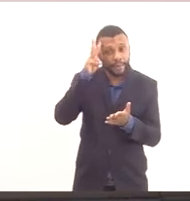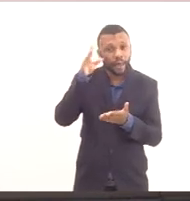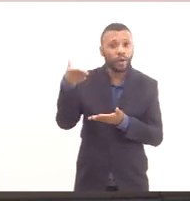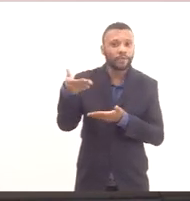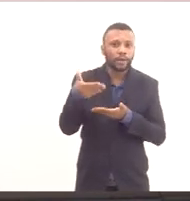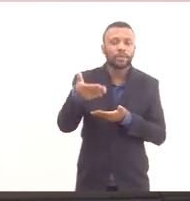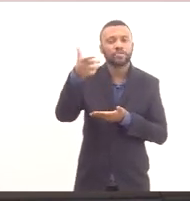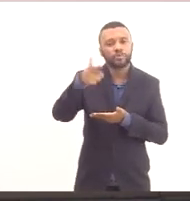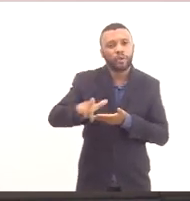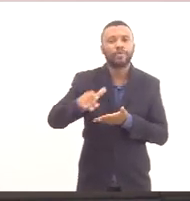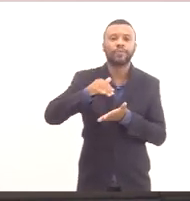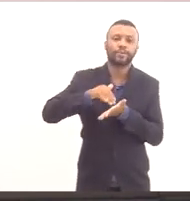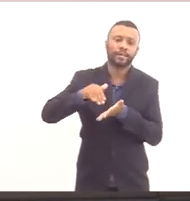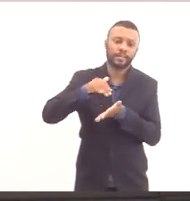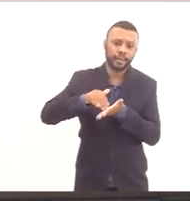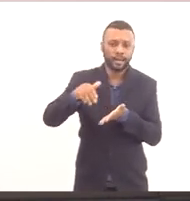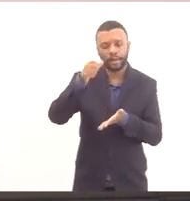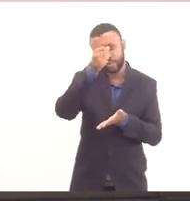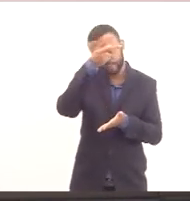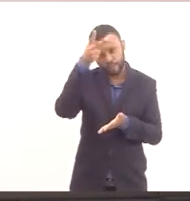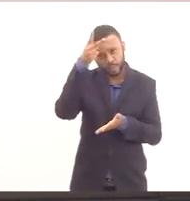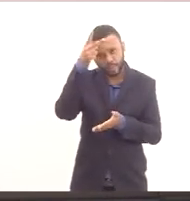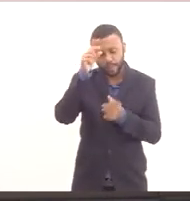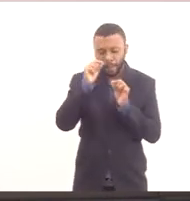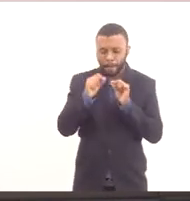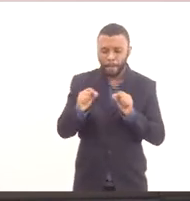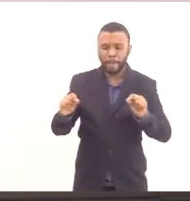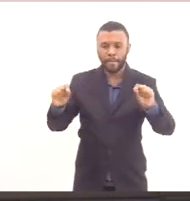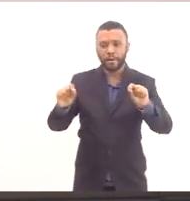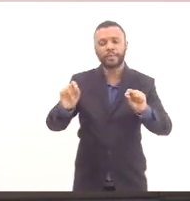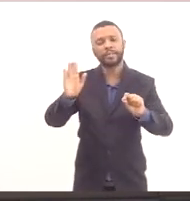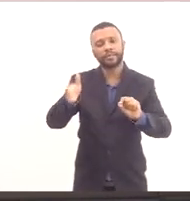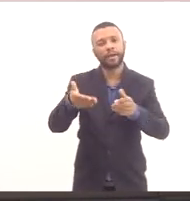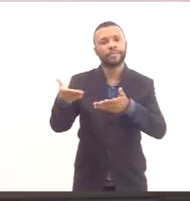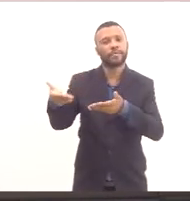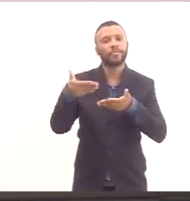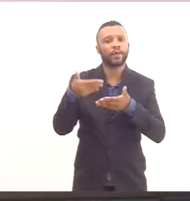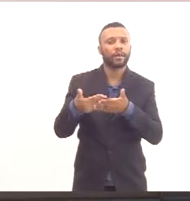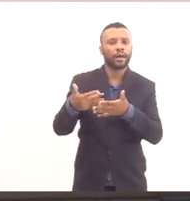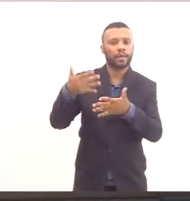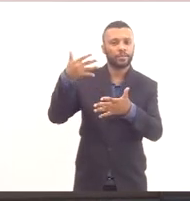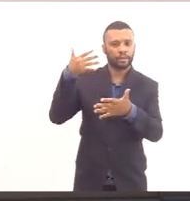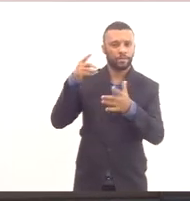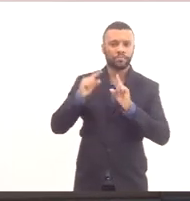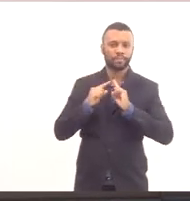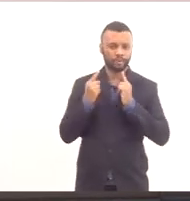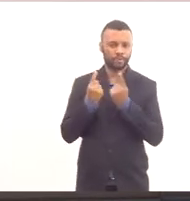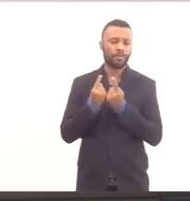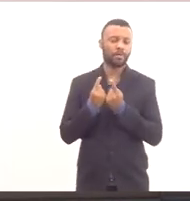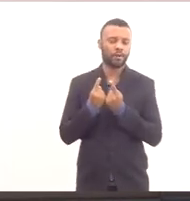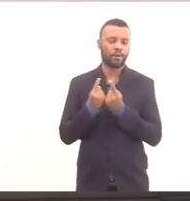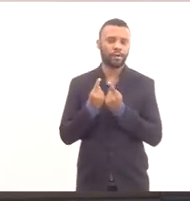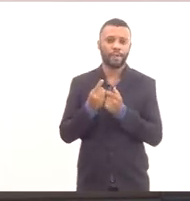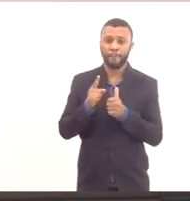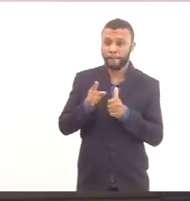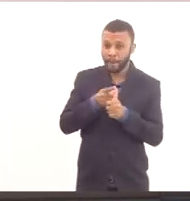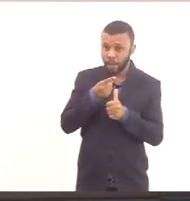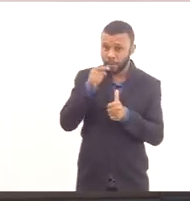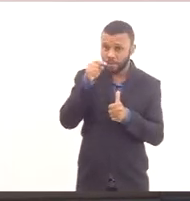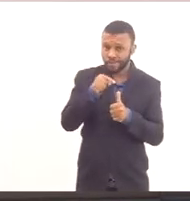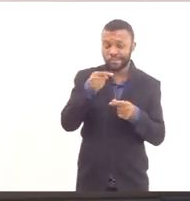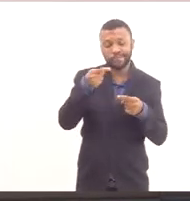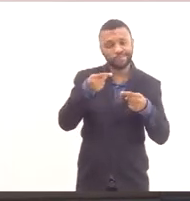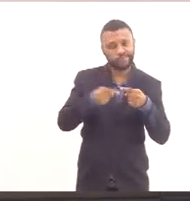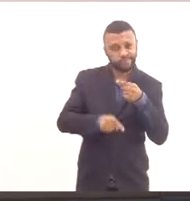novamente os secretários municipais já haviam sido convidados para as audiências anteriores primeiro ponto de